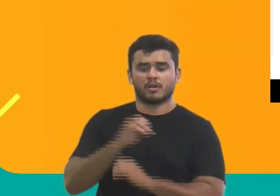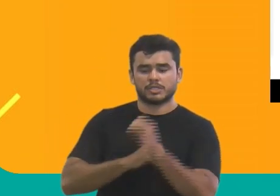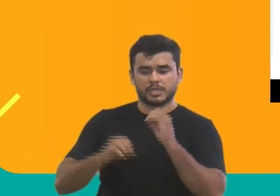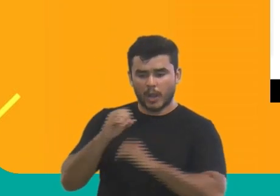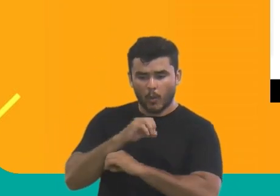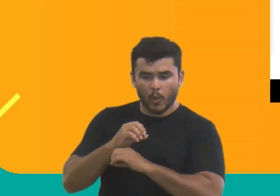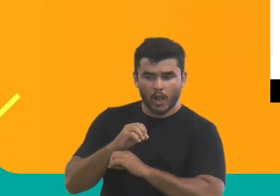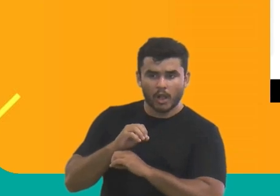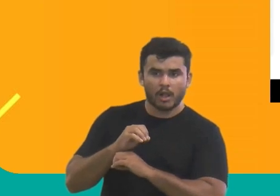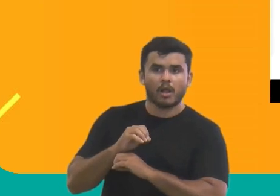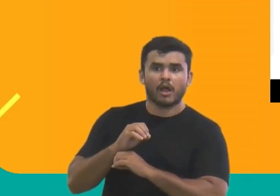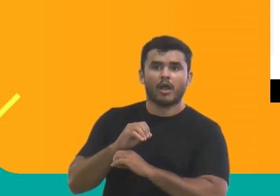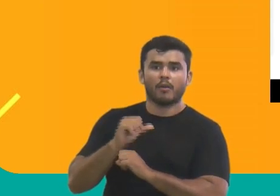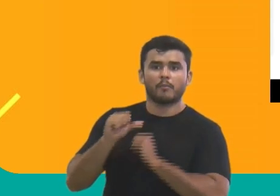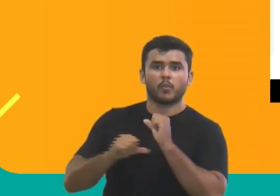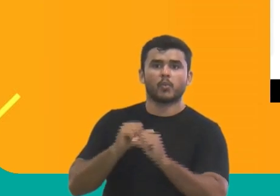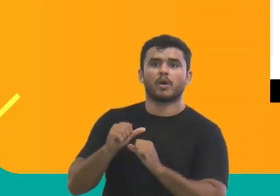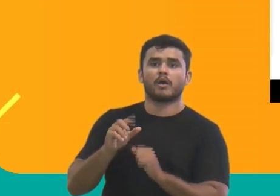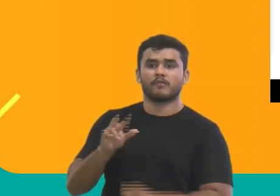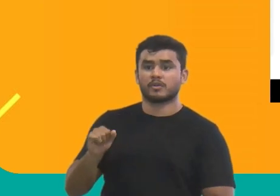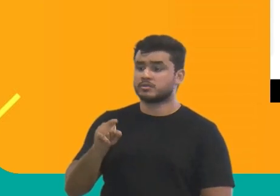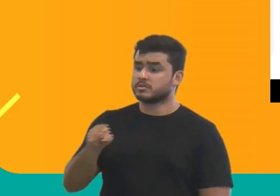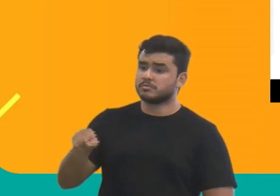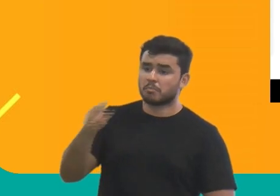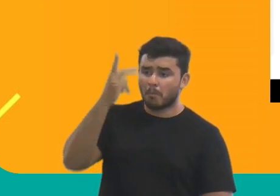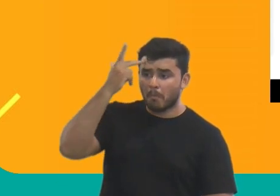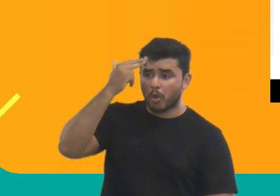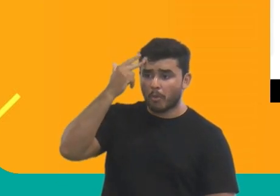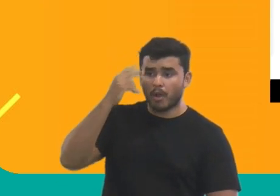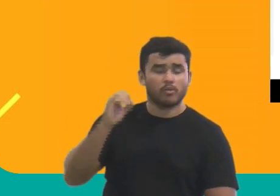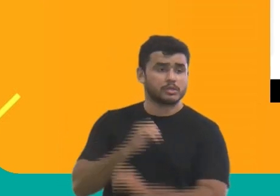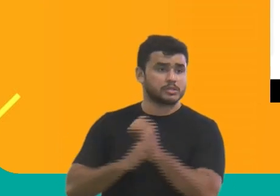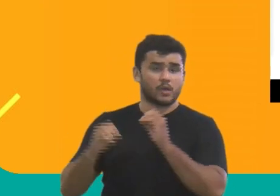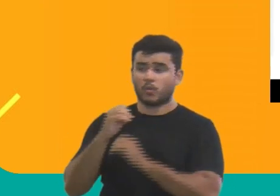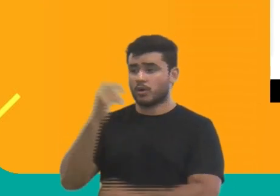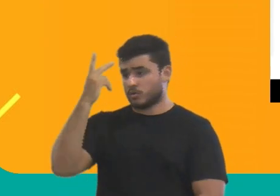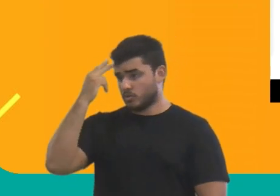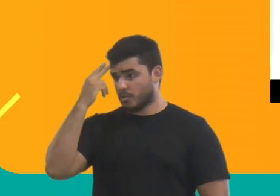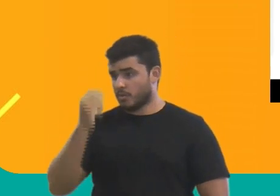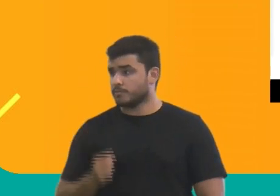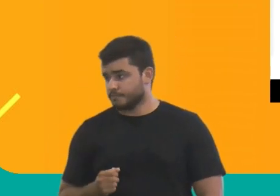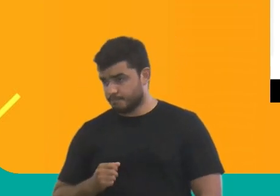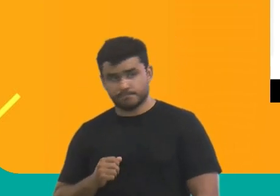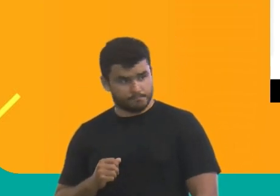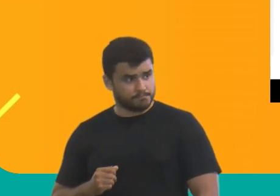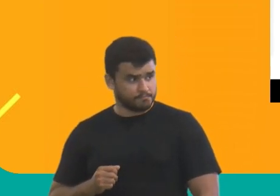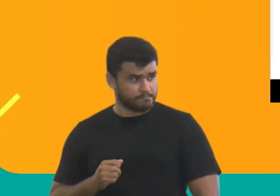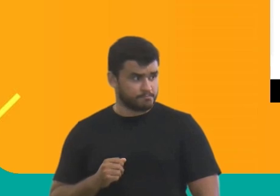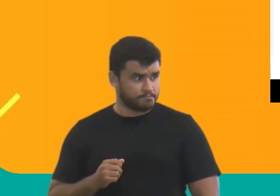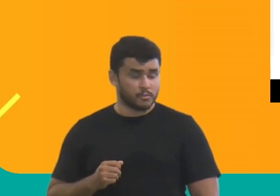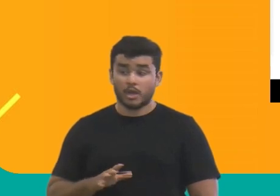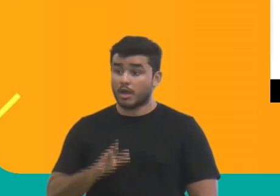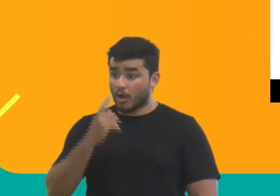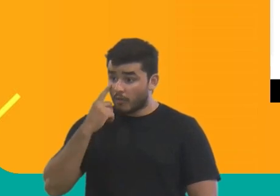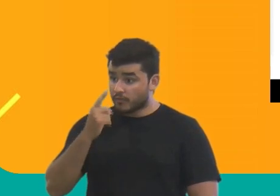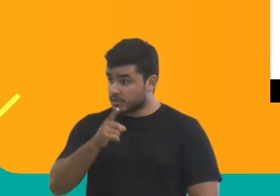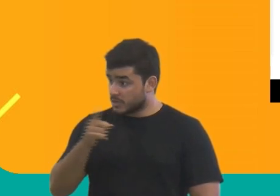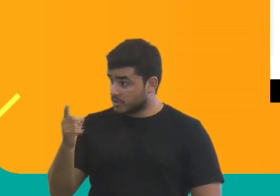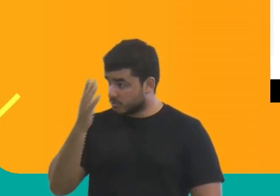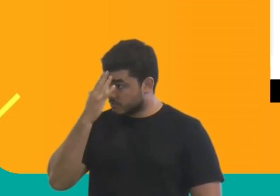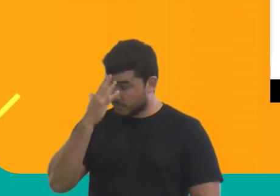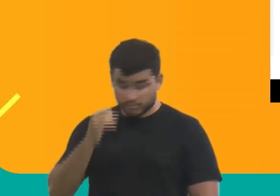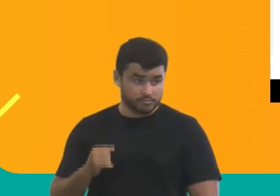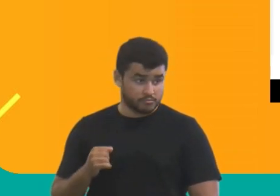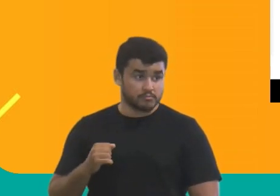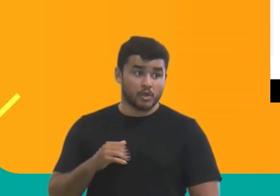célula. Se o ambiente não está diferente, eu não vou ter alterações. Aí aqui, preciso lhe mostrar. No meio hipertônico, lembre-se que